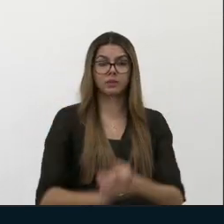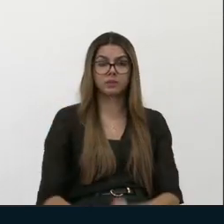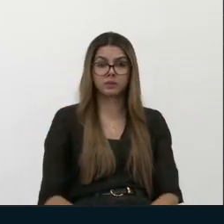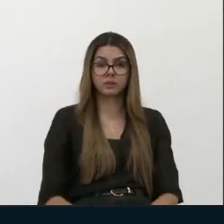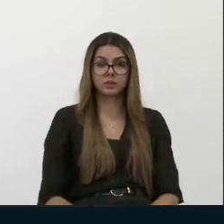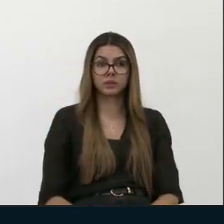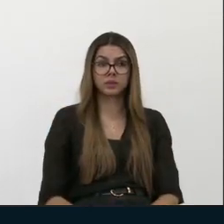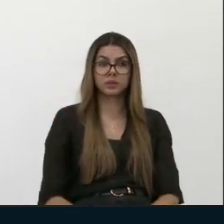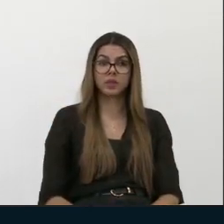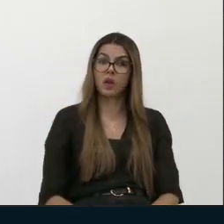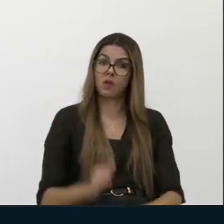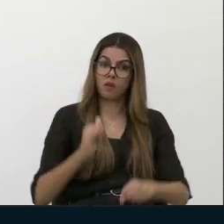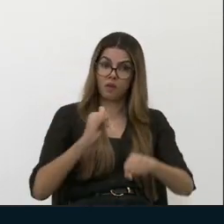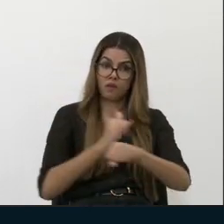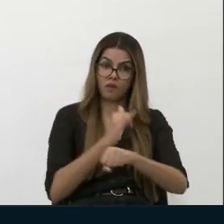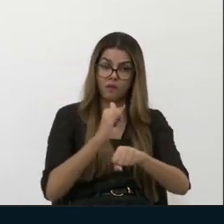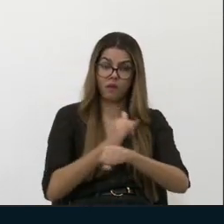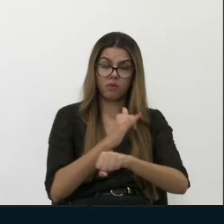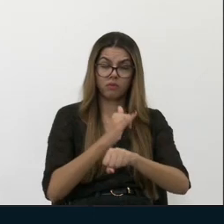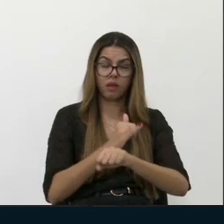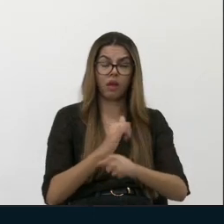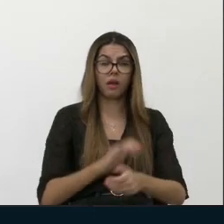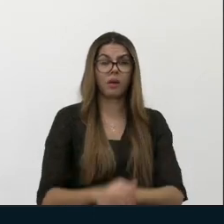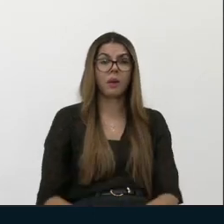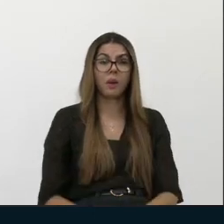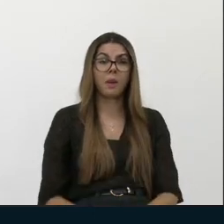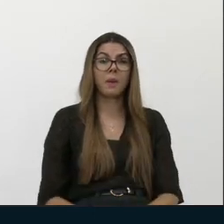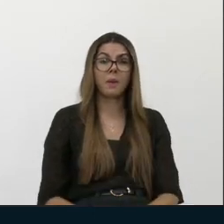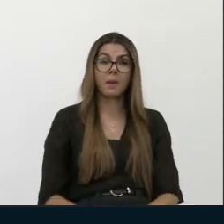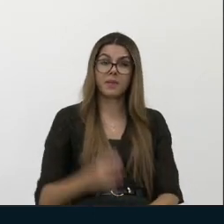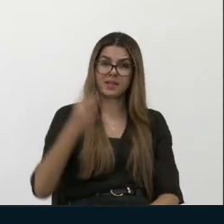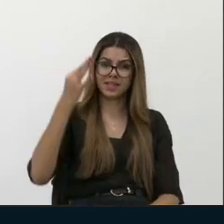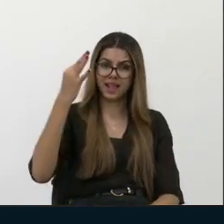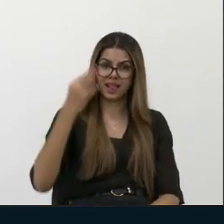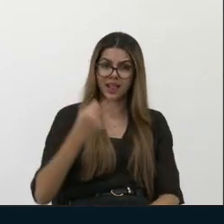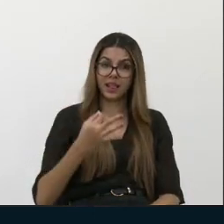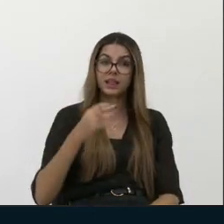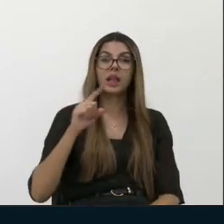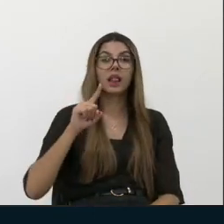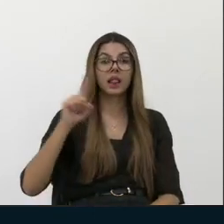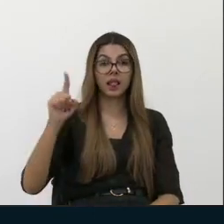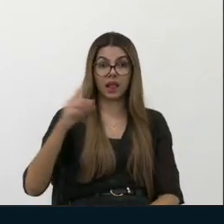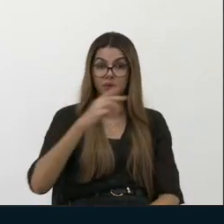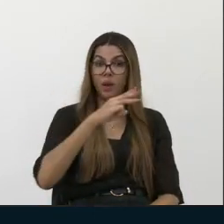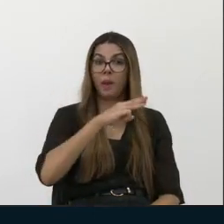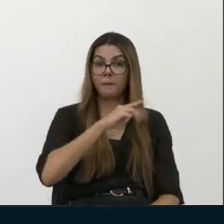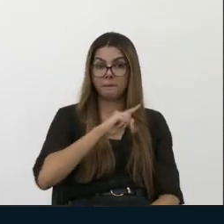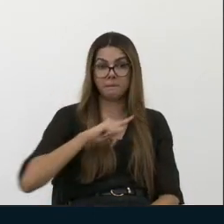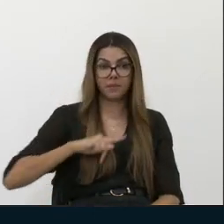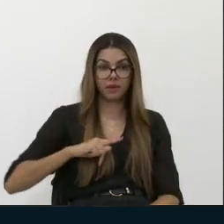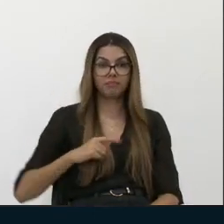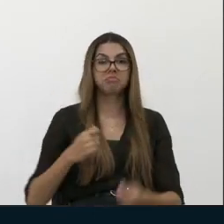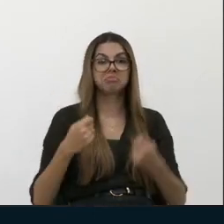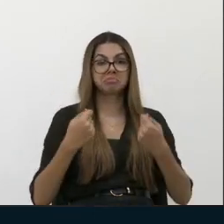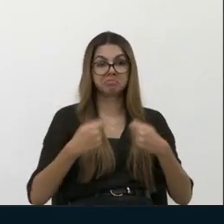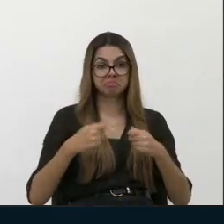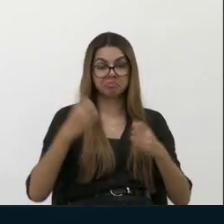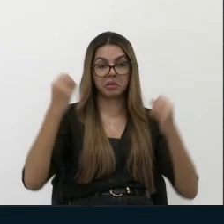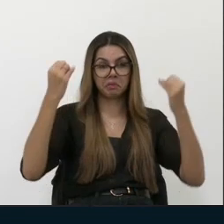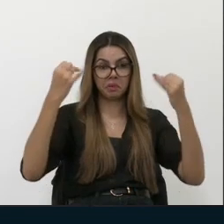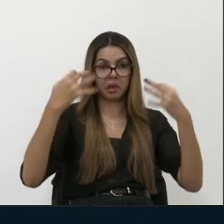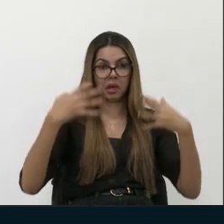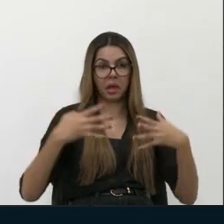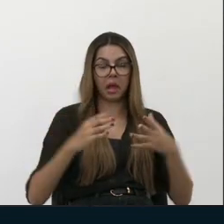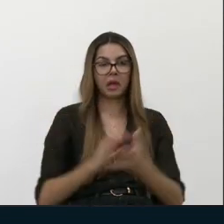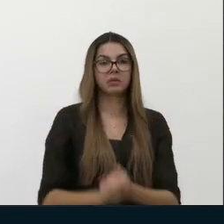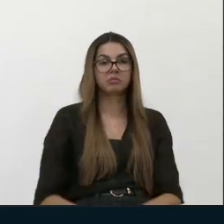Vossa Excelência não vir aqui, pode ter certeza que lá no Ministério Público a senhora vai ter que explicar, viu? Contrate um advogado muito